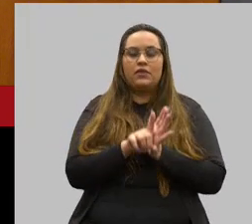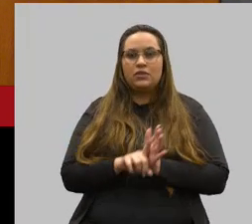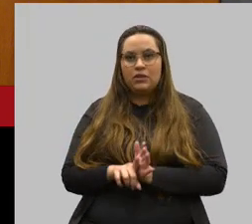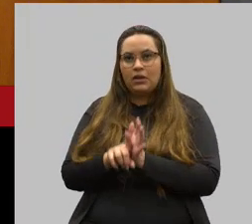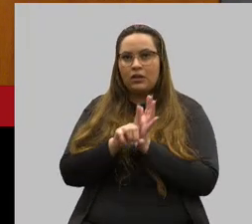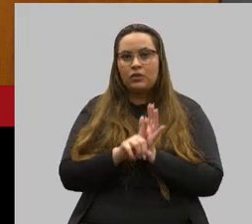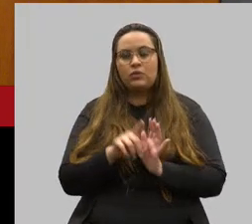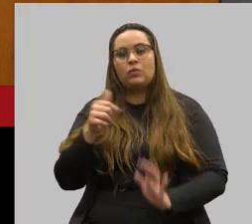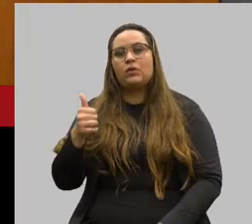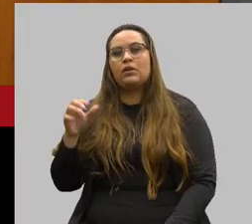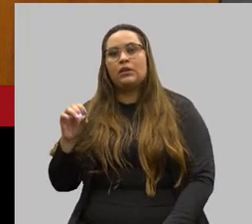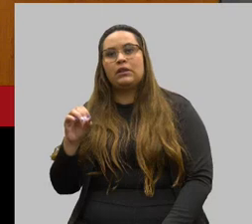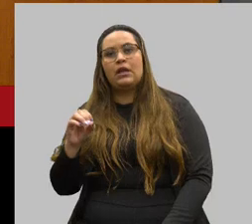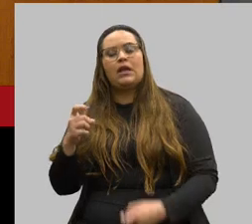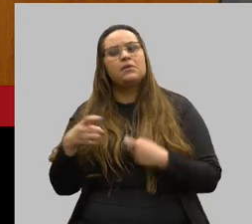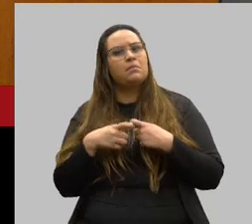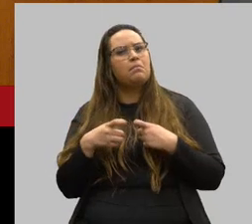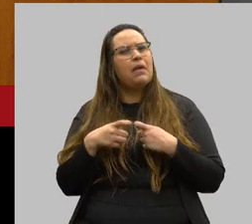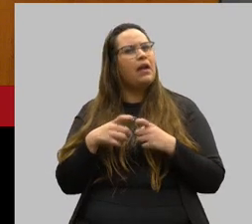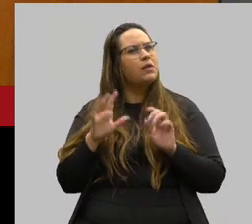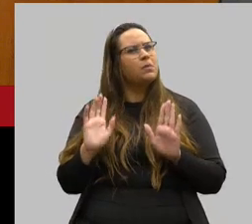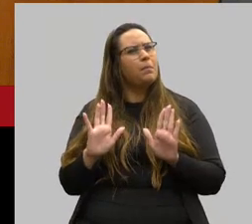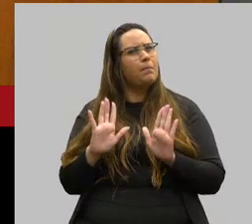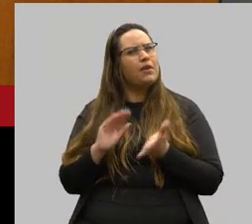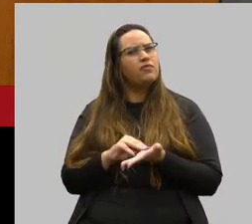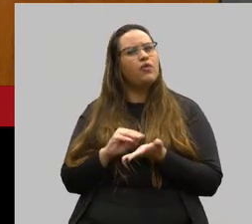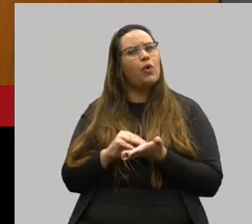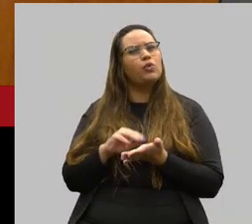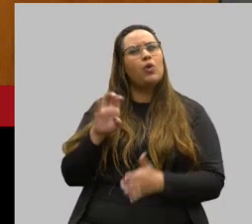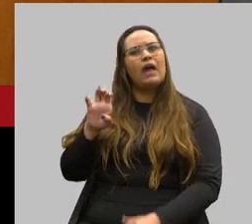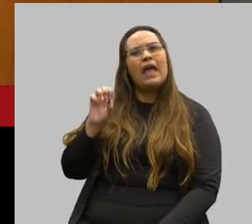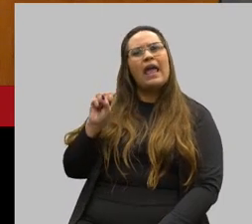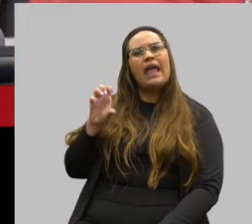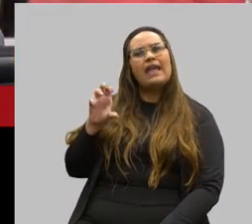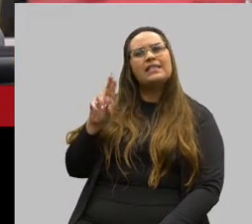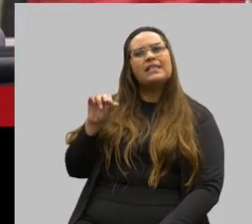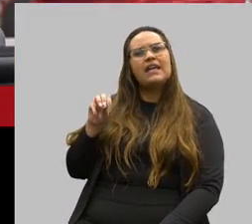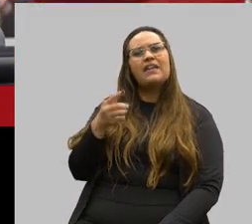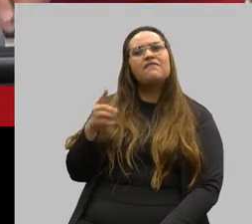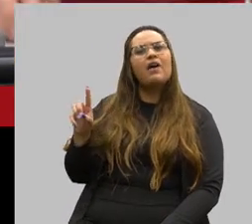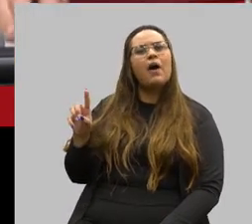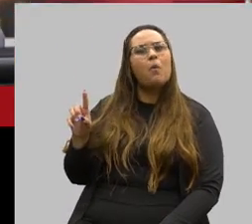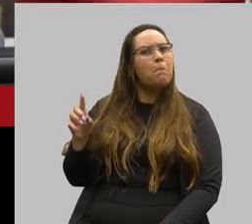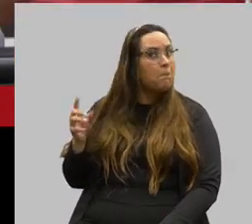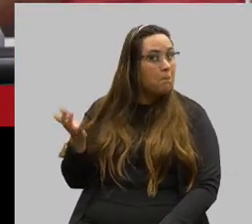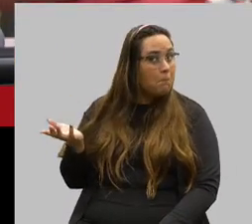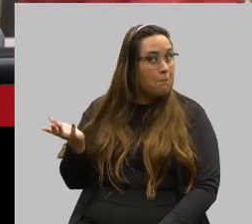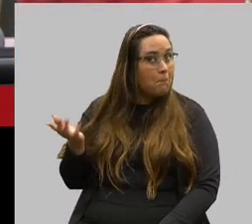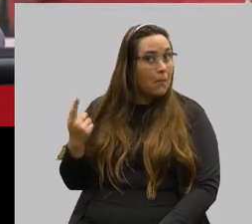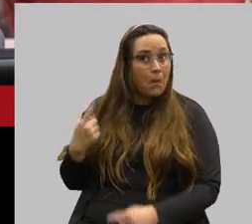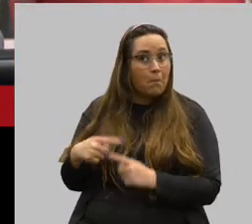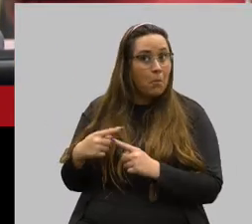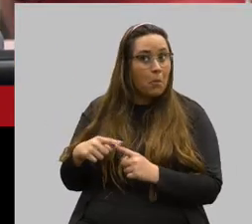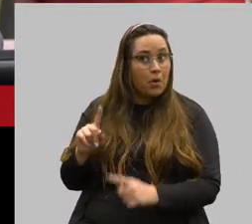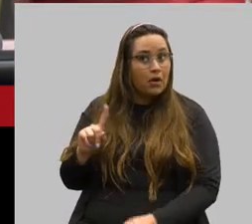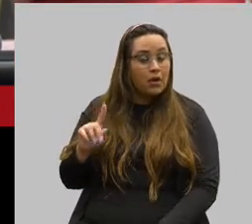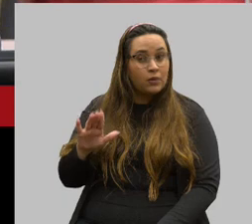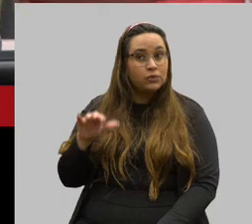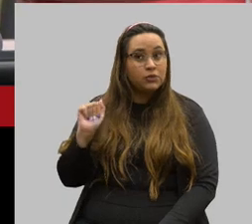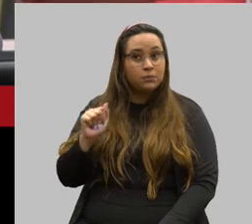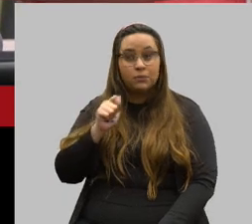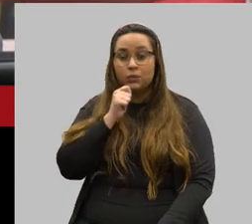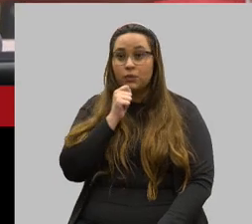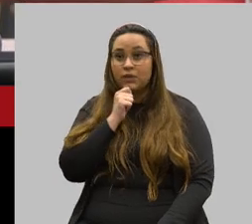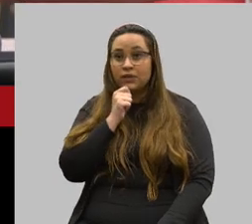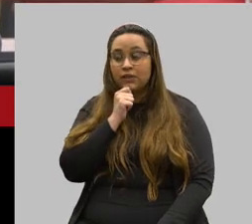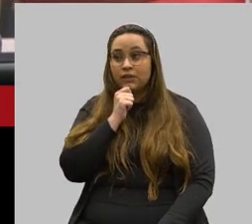10 mest Legista mas faltou aqui escrivão de polícia por qual motivo não foi chamado as vagas aqui de escrivão de polícia